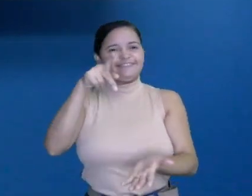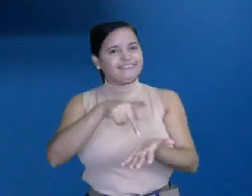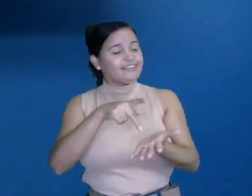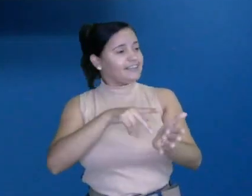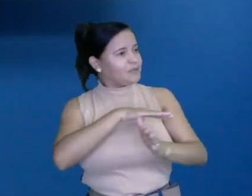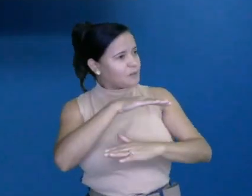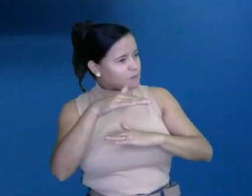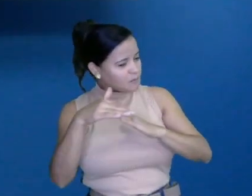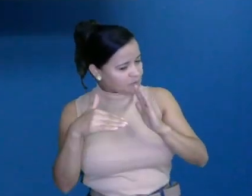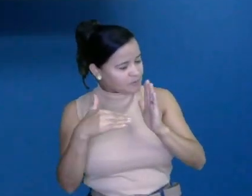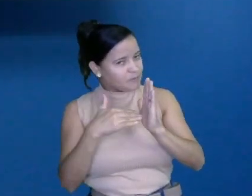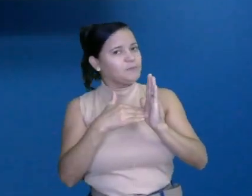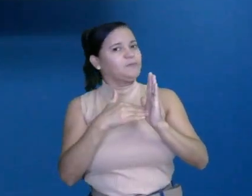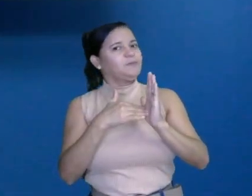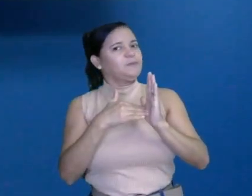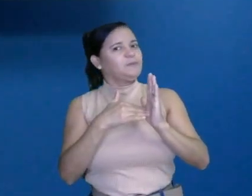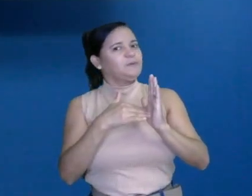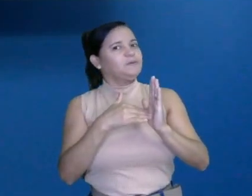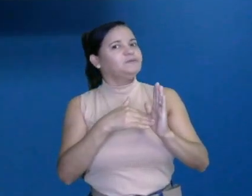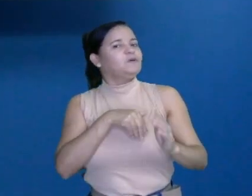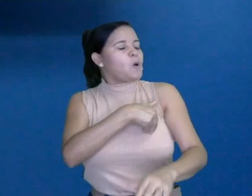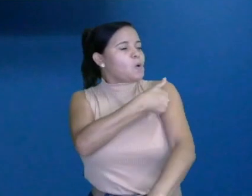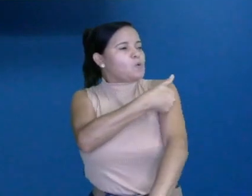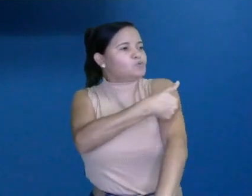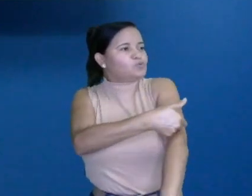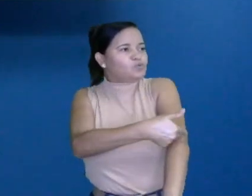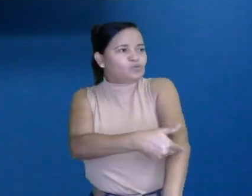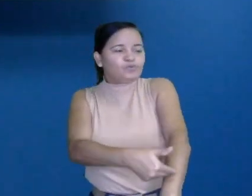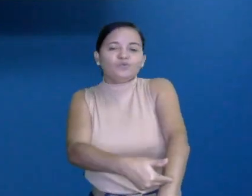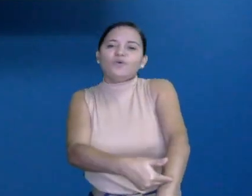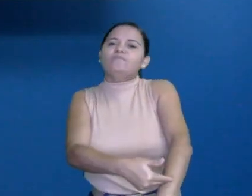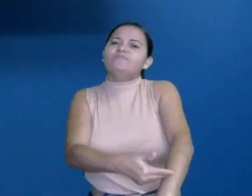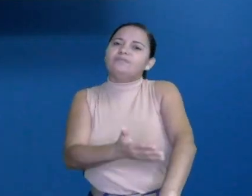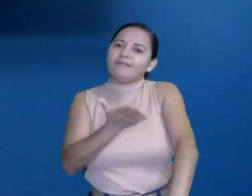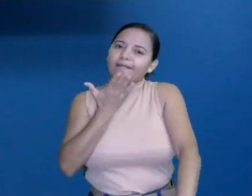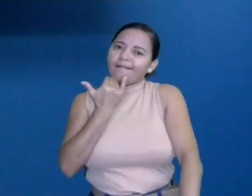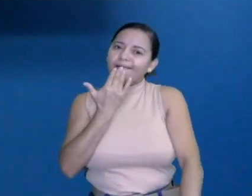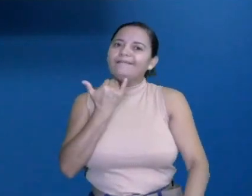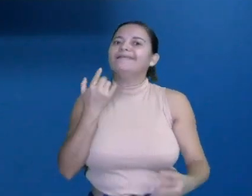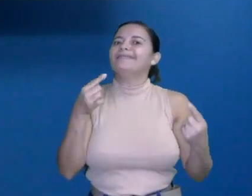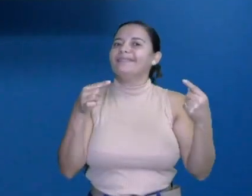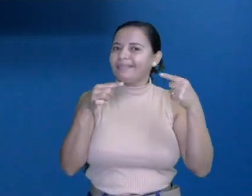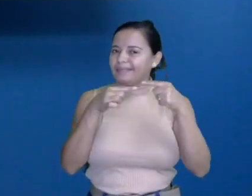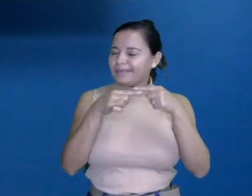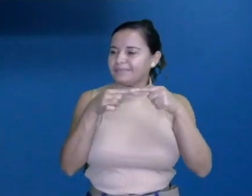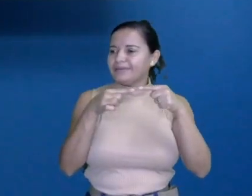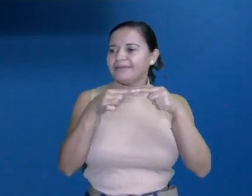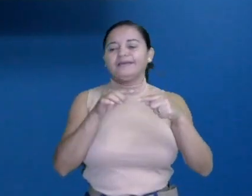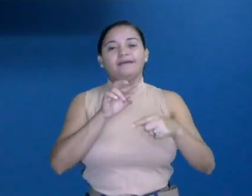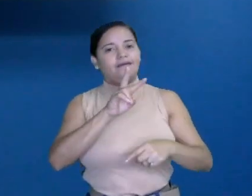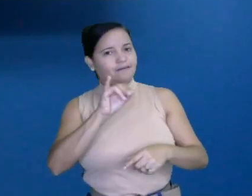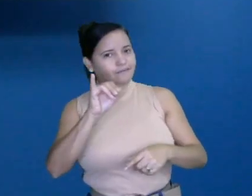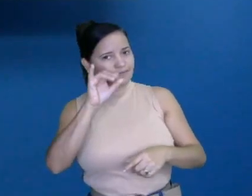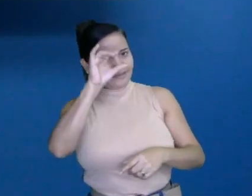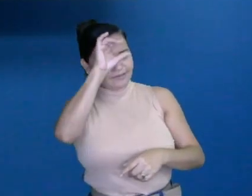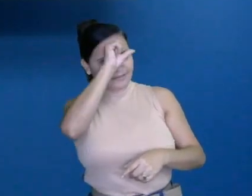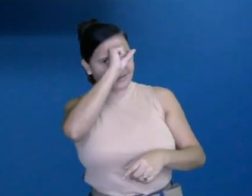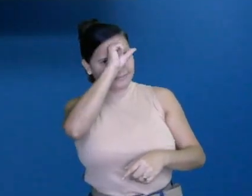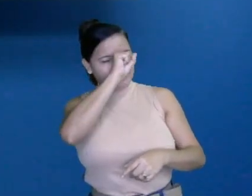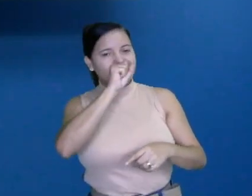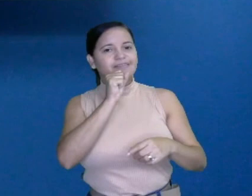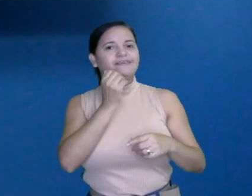tudo isso está dentro de hábitos diários de alimentação saudável. E nós vamos aprender aqui sobre